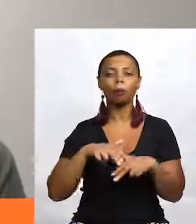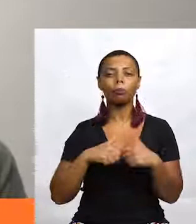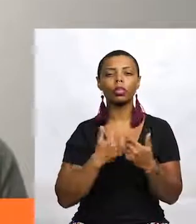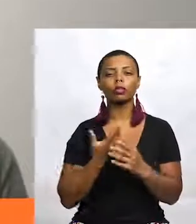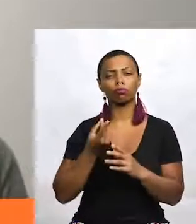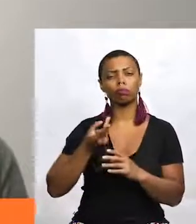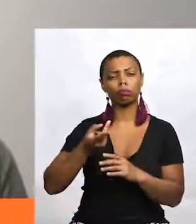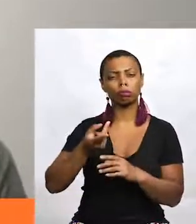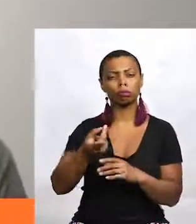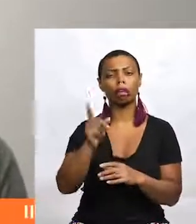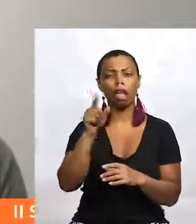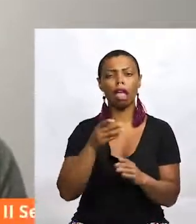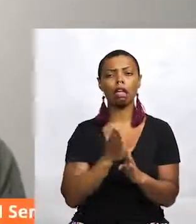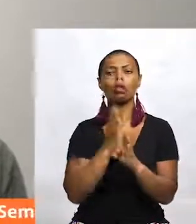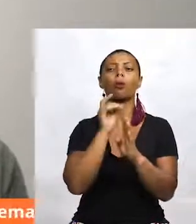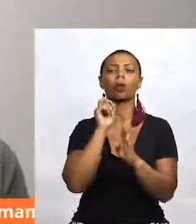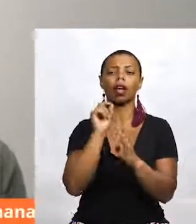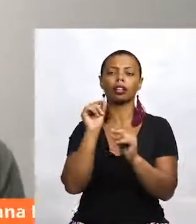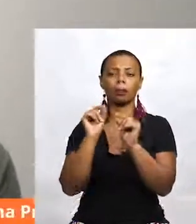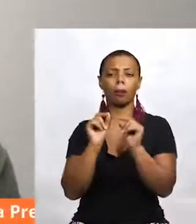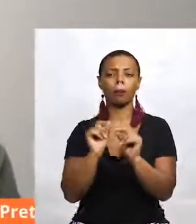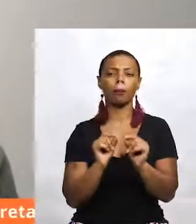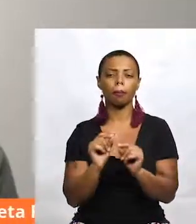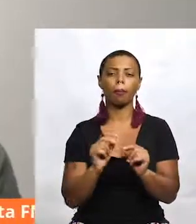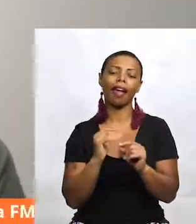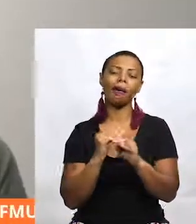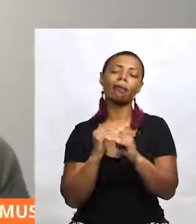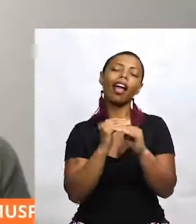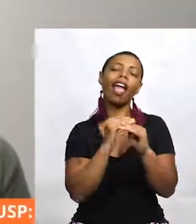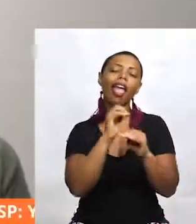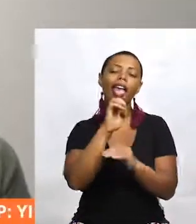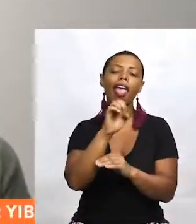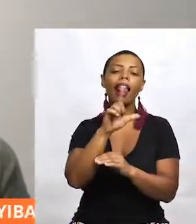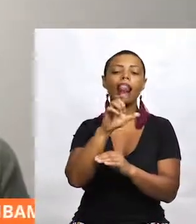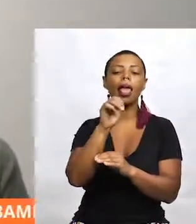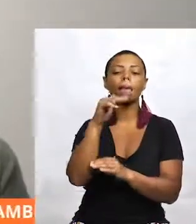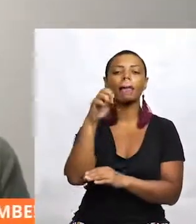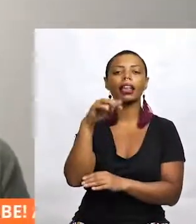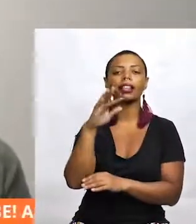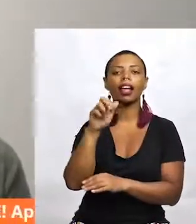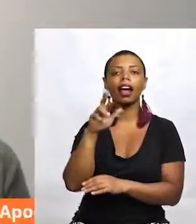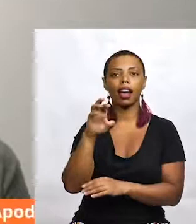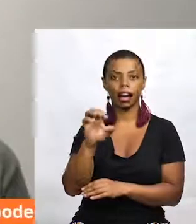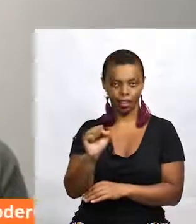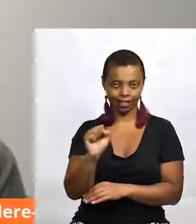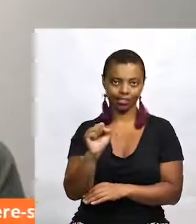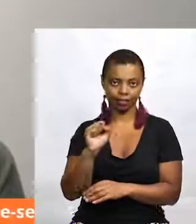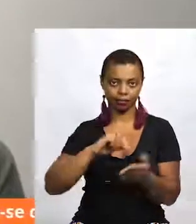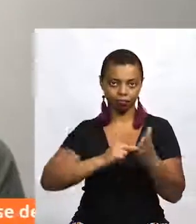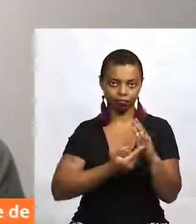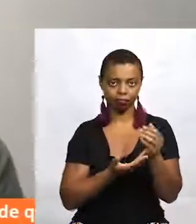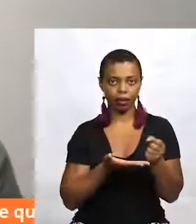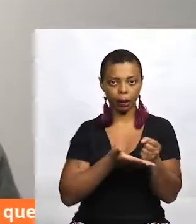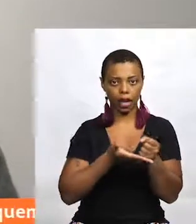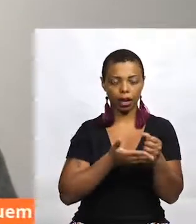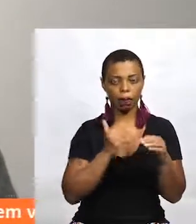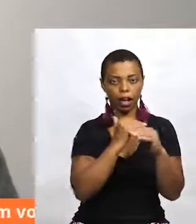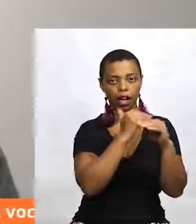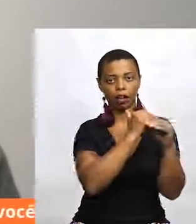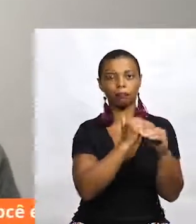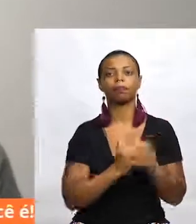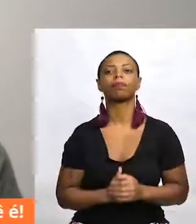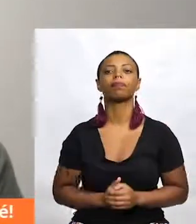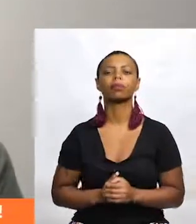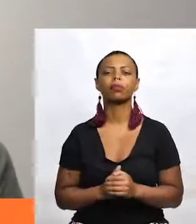partículas do modelo padrão. São partículas elementares, que a gente chama, né? Só que, o estudo